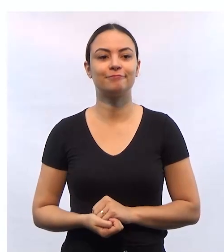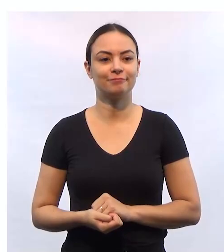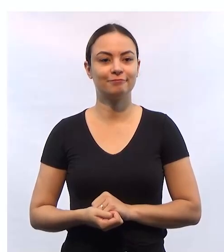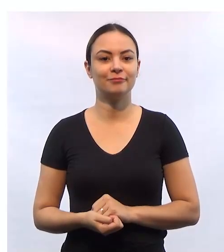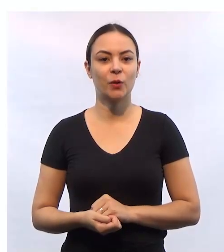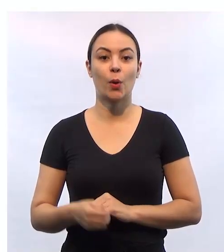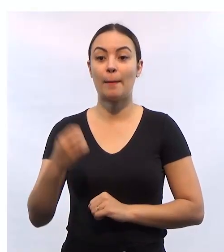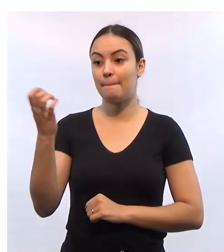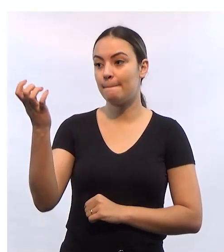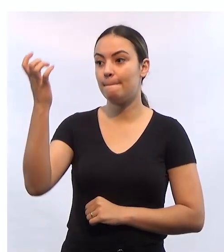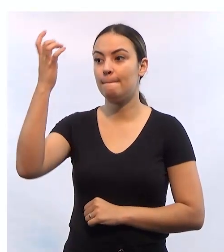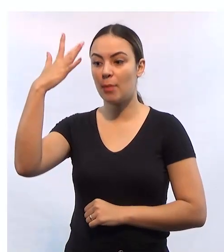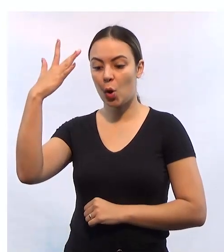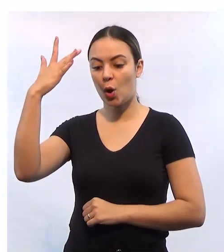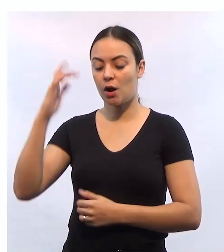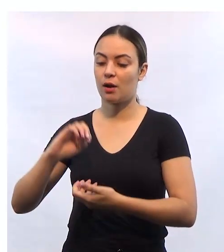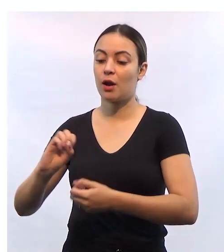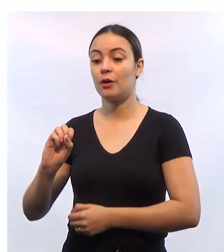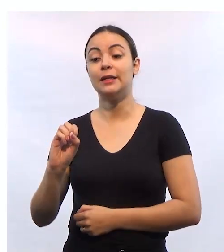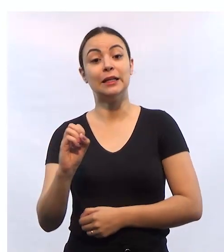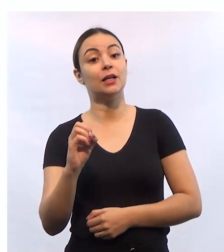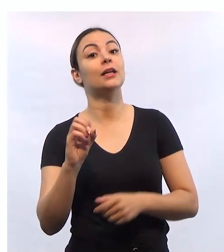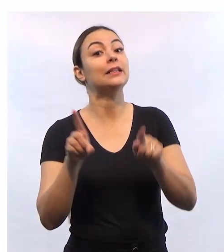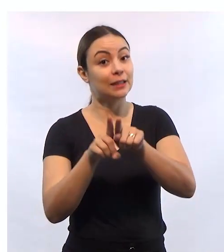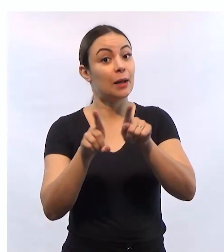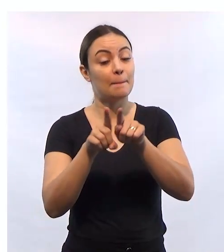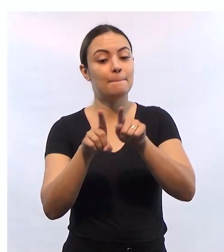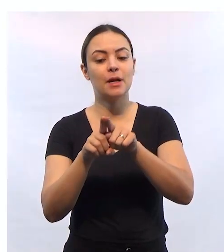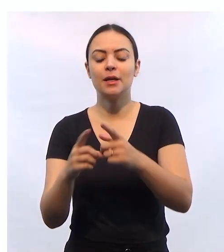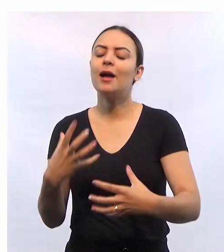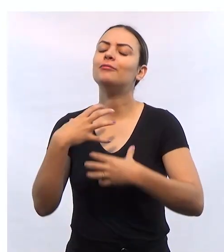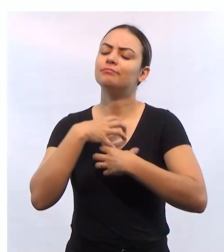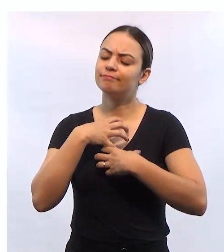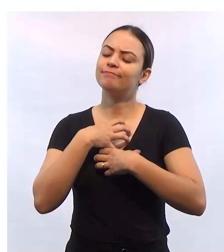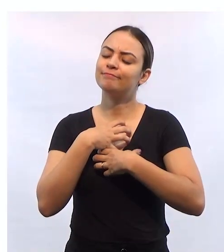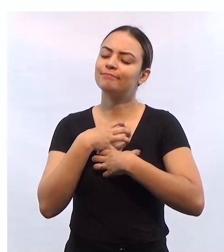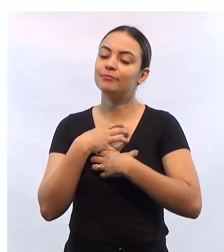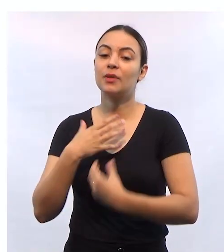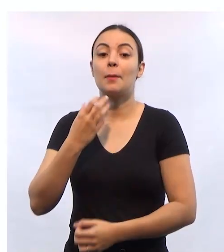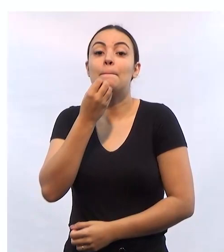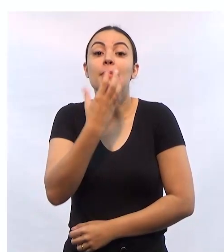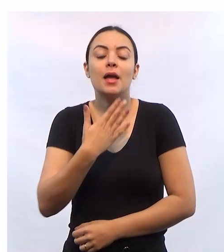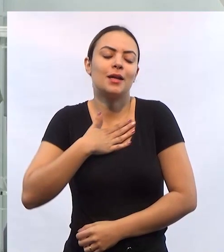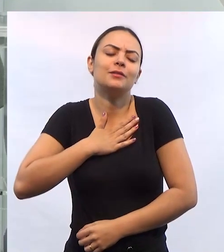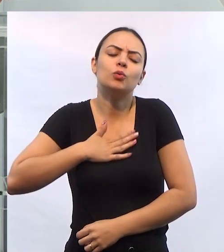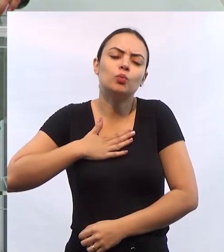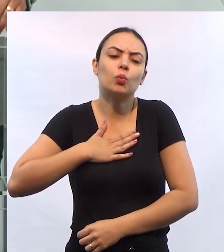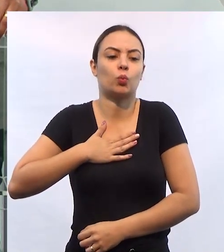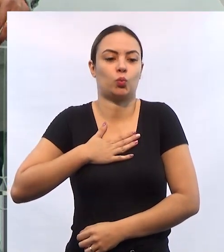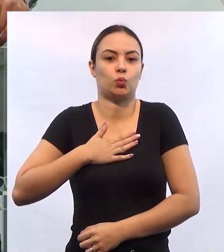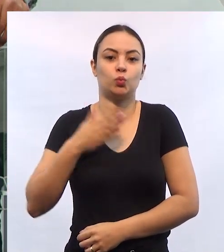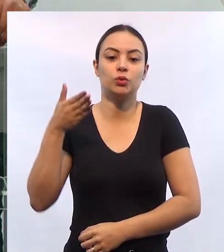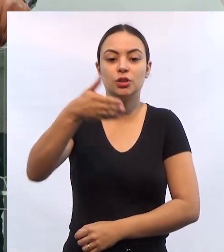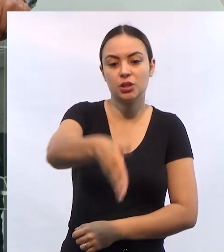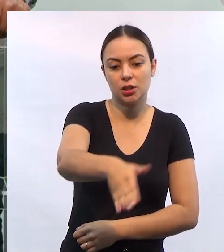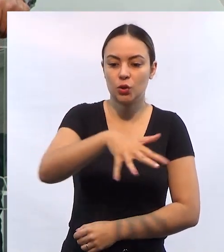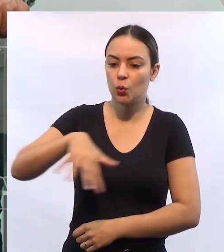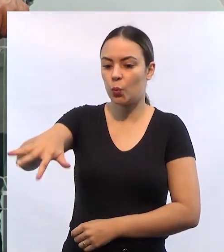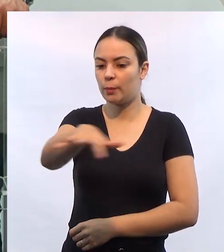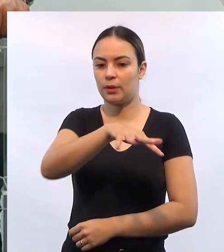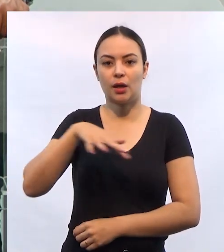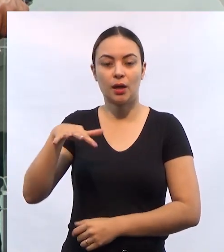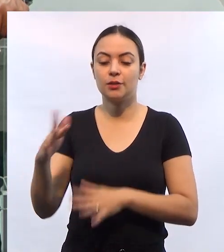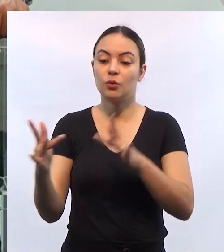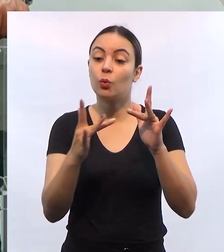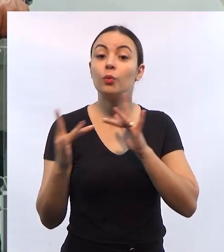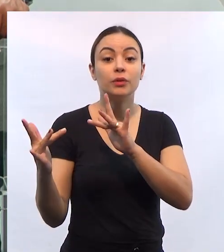À moral e à satisfação das necessidades dos membros da organização. Por quê? Eu me sinto bem nesse